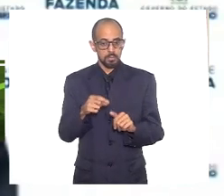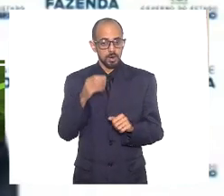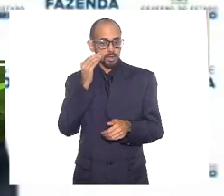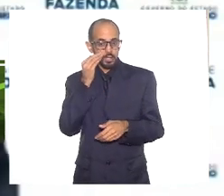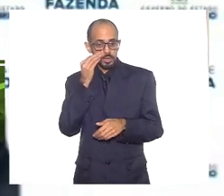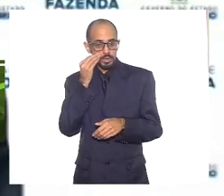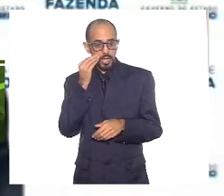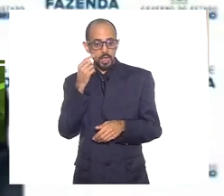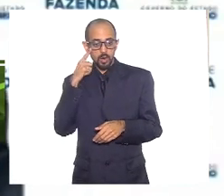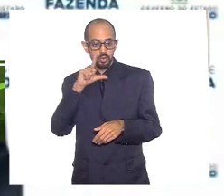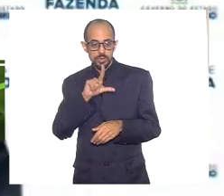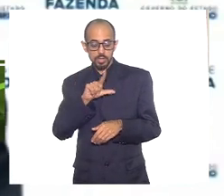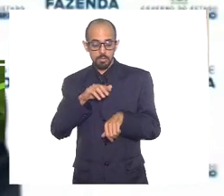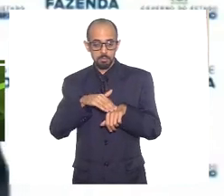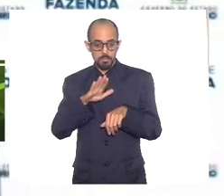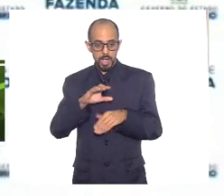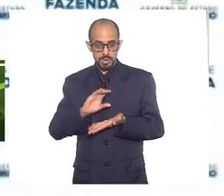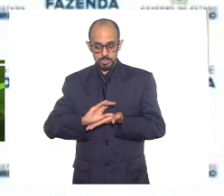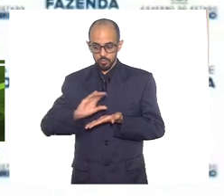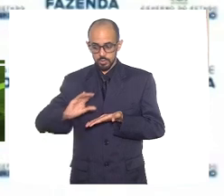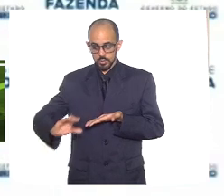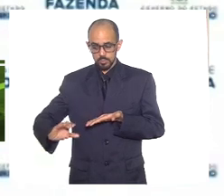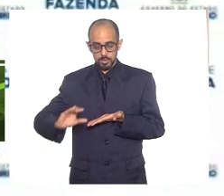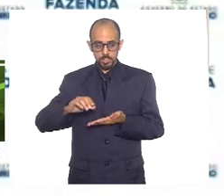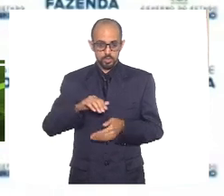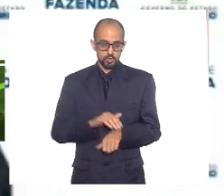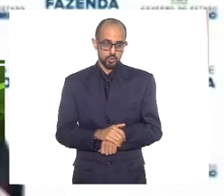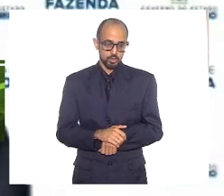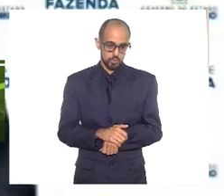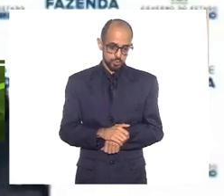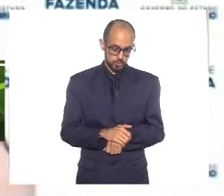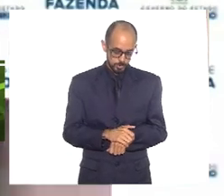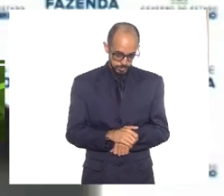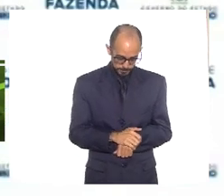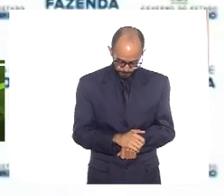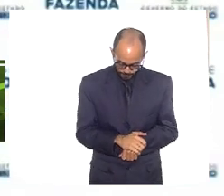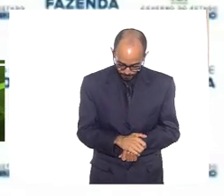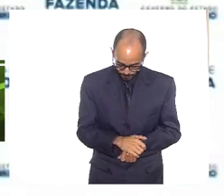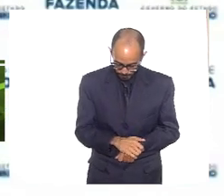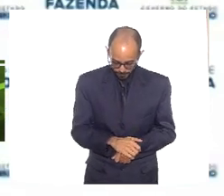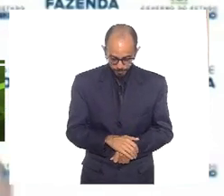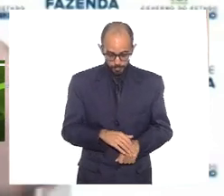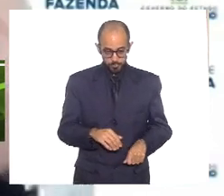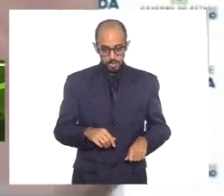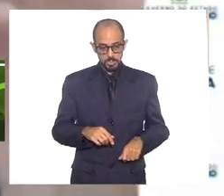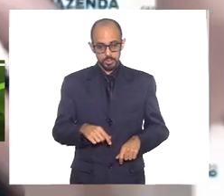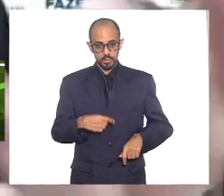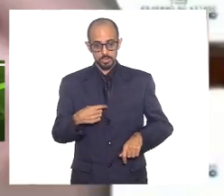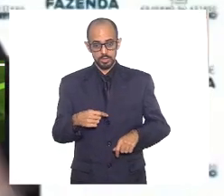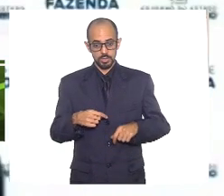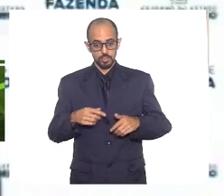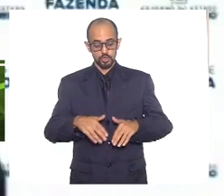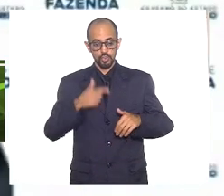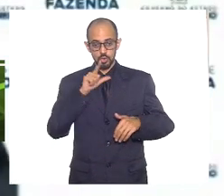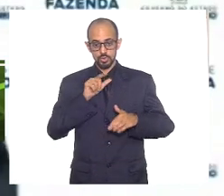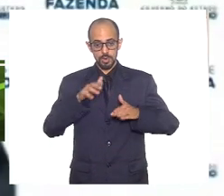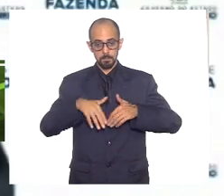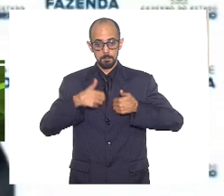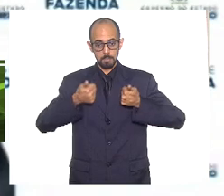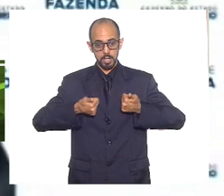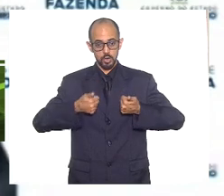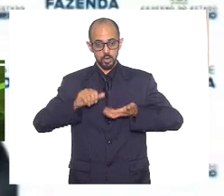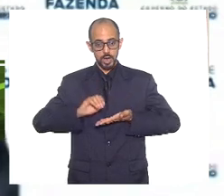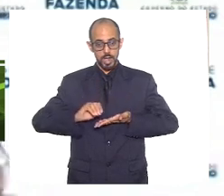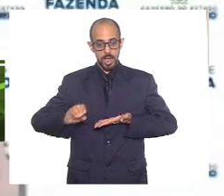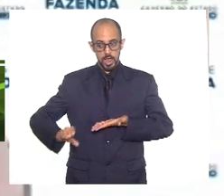a arrecadação e retomar os investimentos necessários, porque com isso a gente melhora a arrecadação do